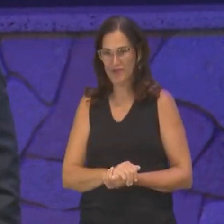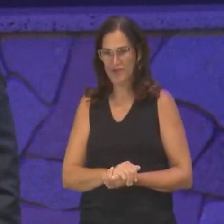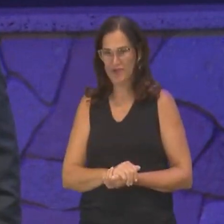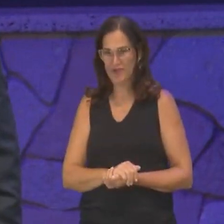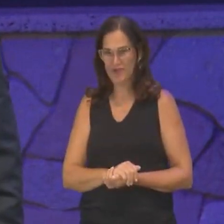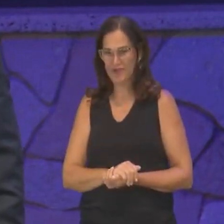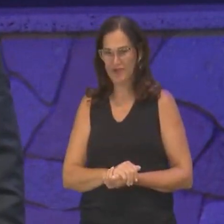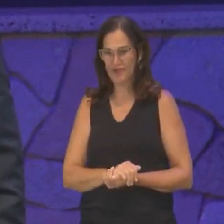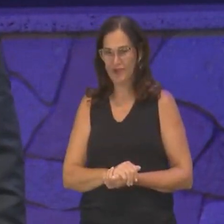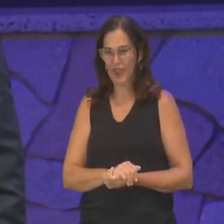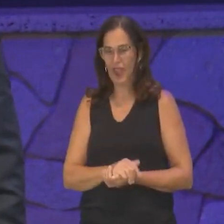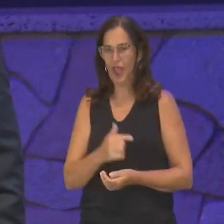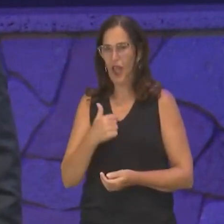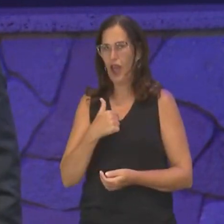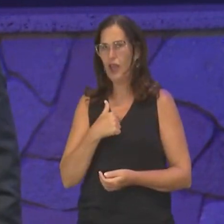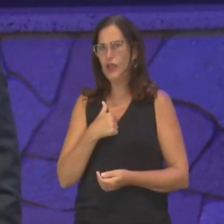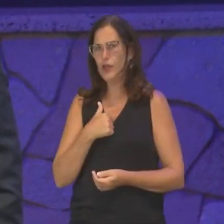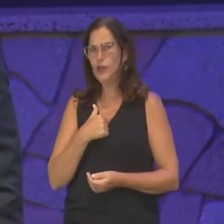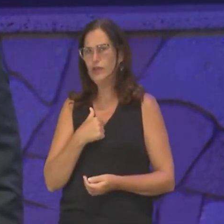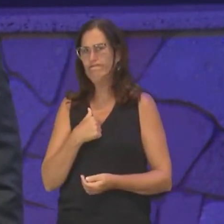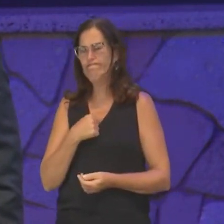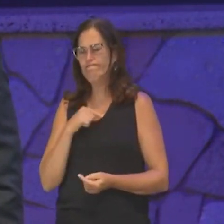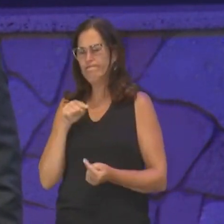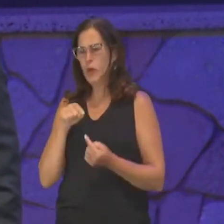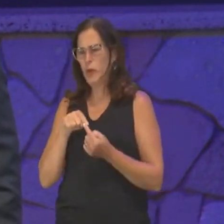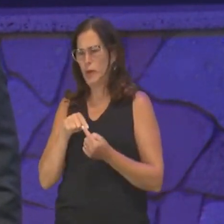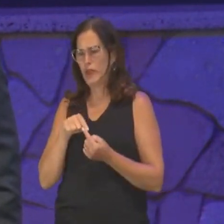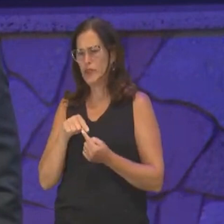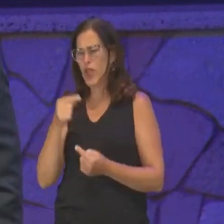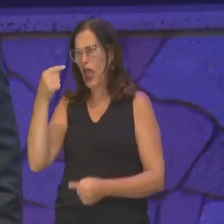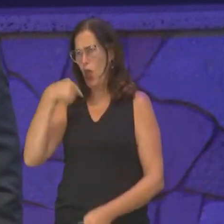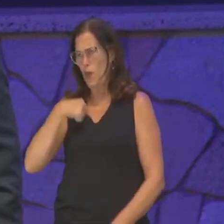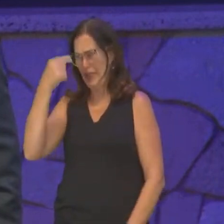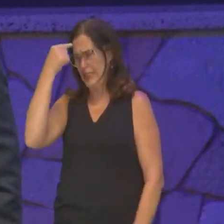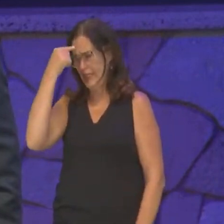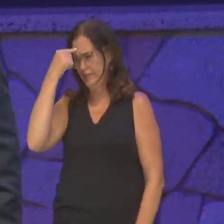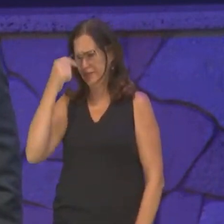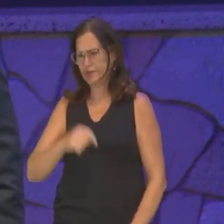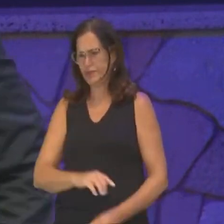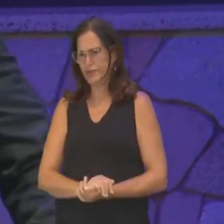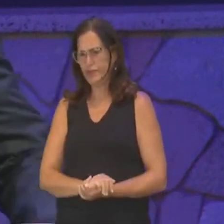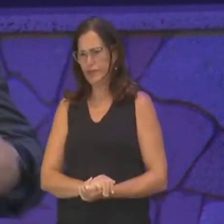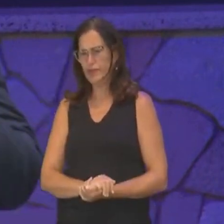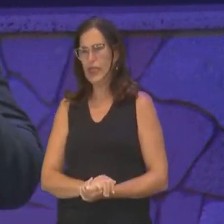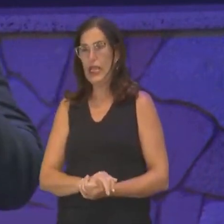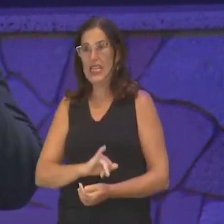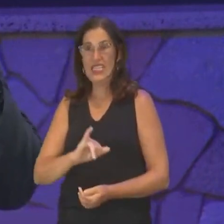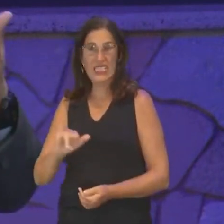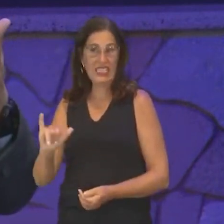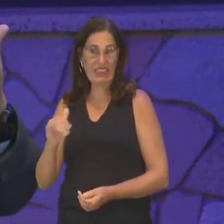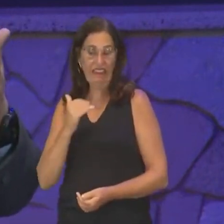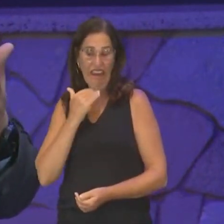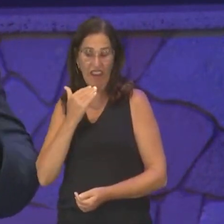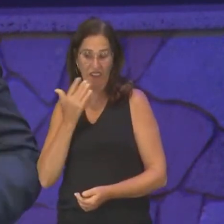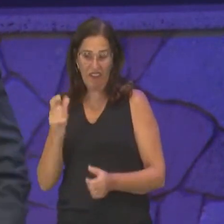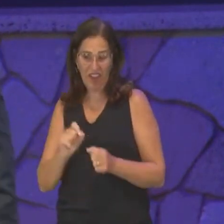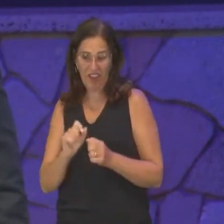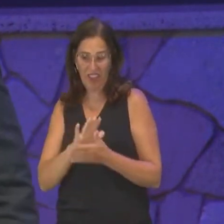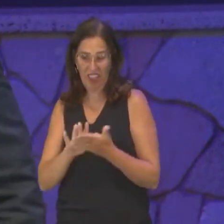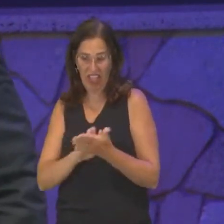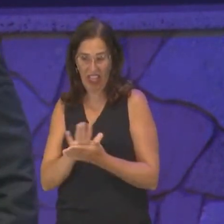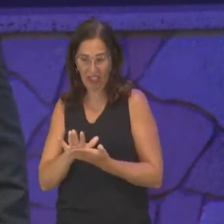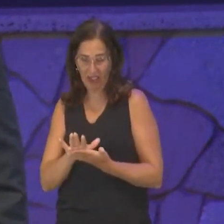E no meu senso de missão, eu pensei: se ninguém tomou uma atitude na